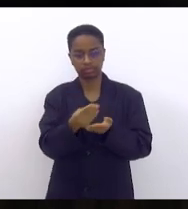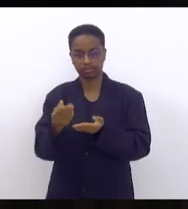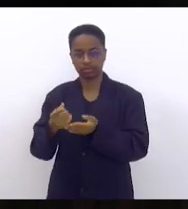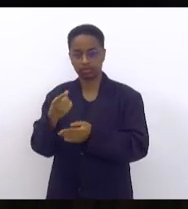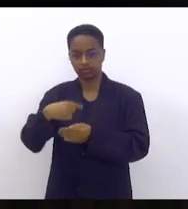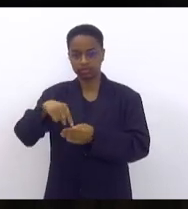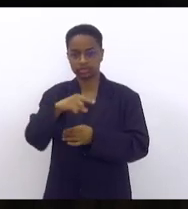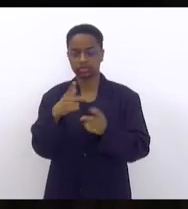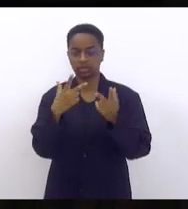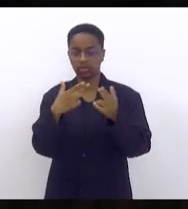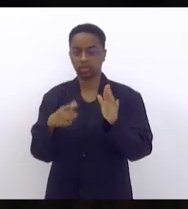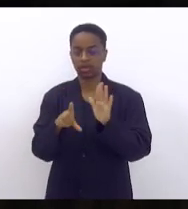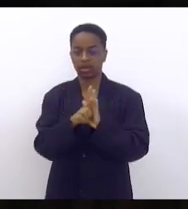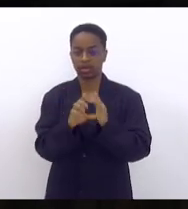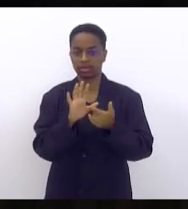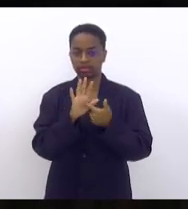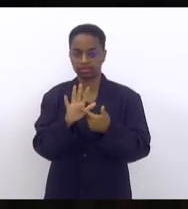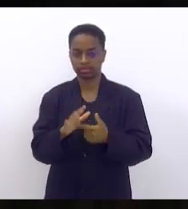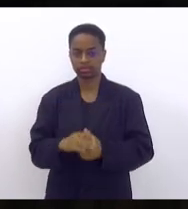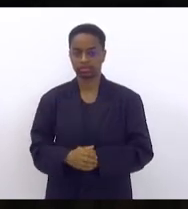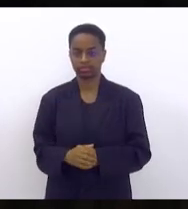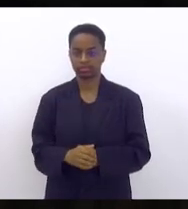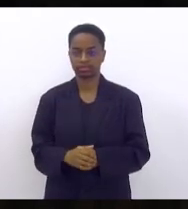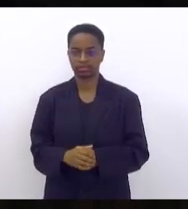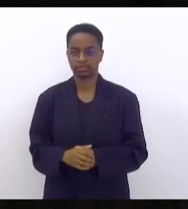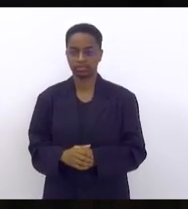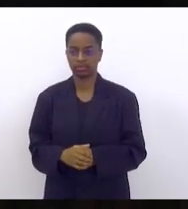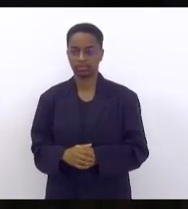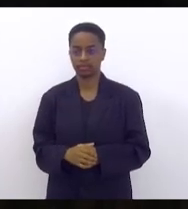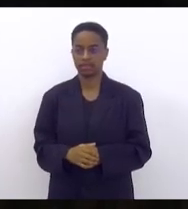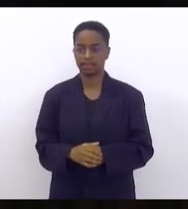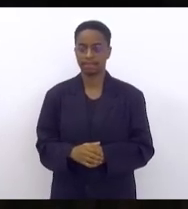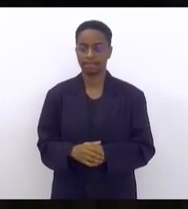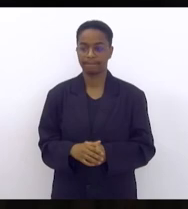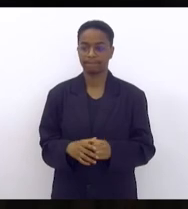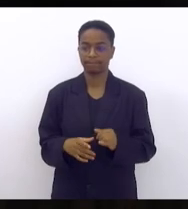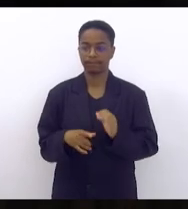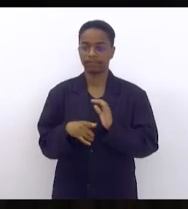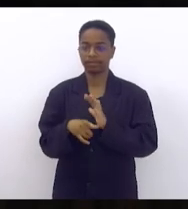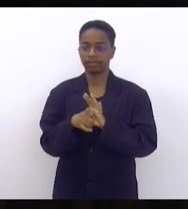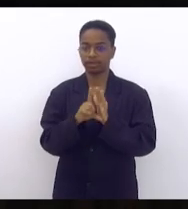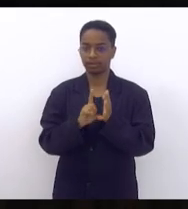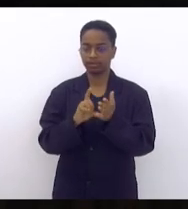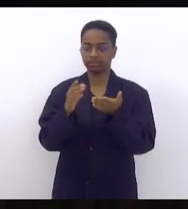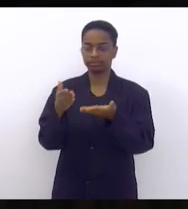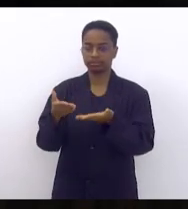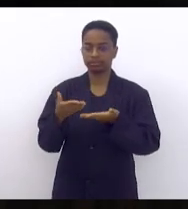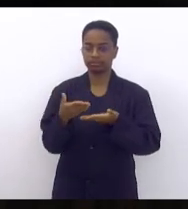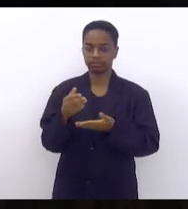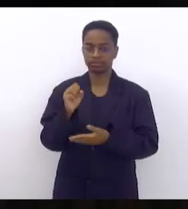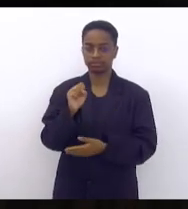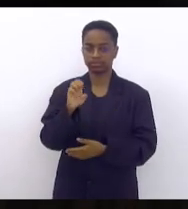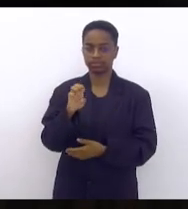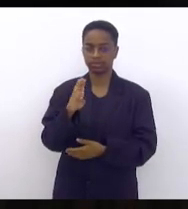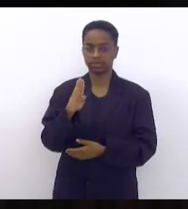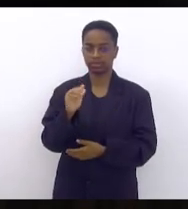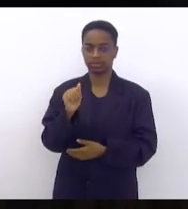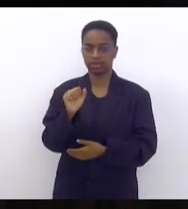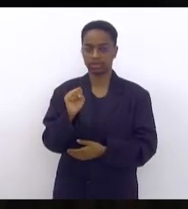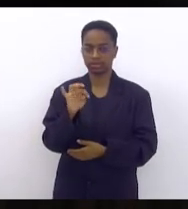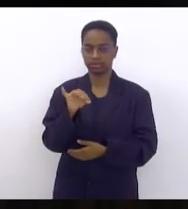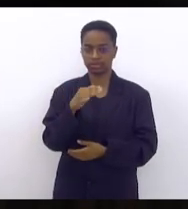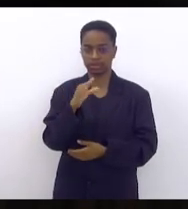lei. Vou passar, antes de passar a palavra para o Sebastião Wagner Berriel, eu